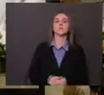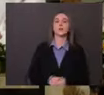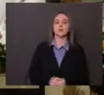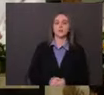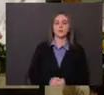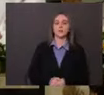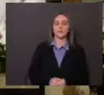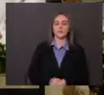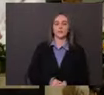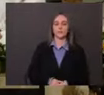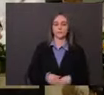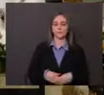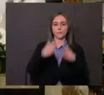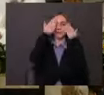Amém.